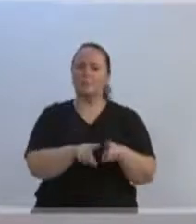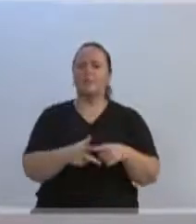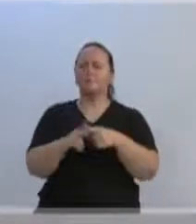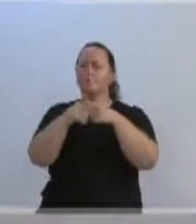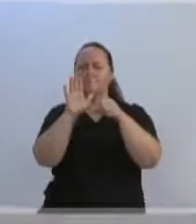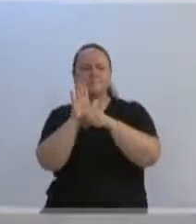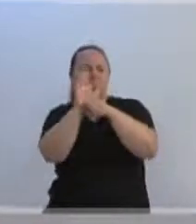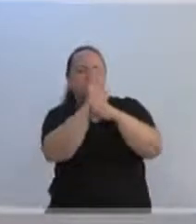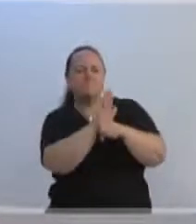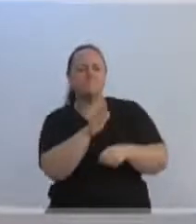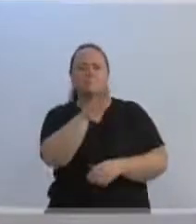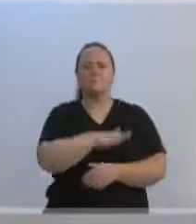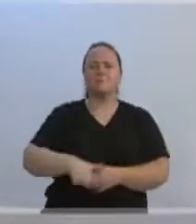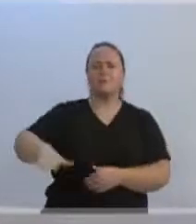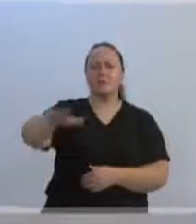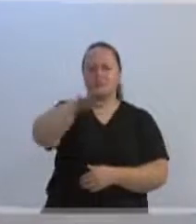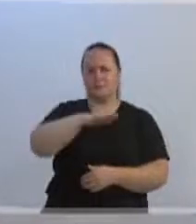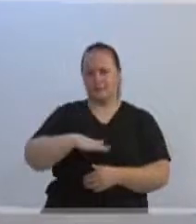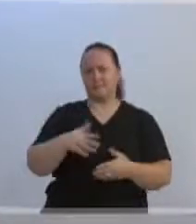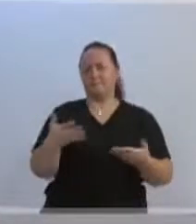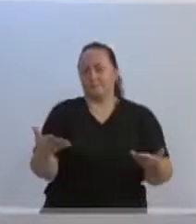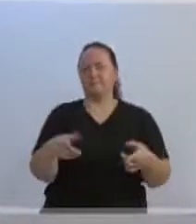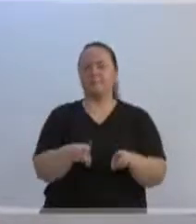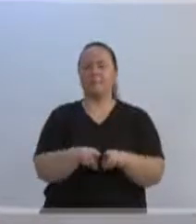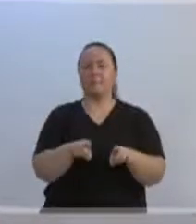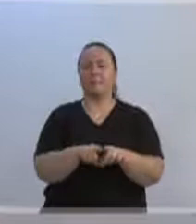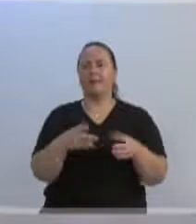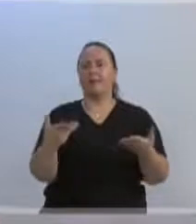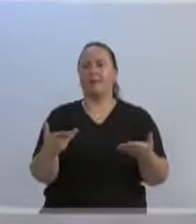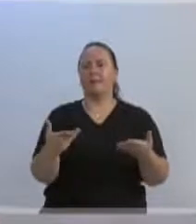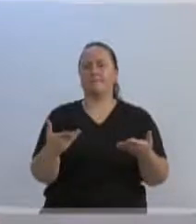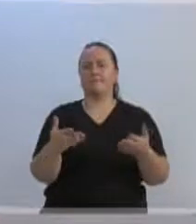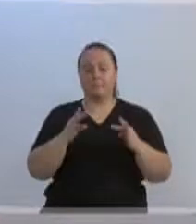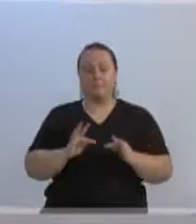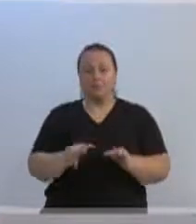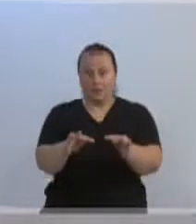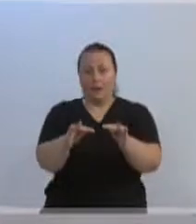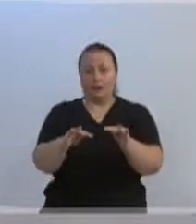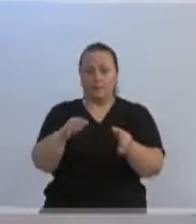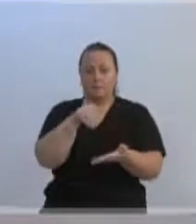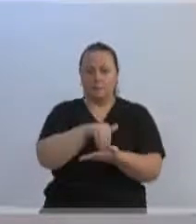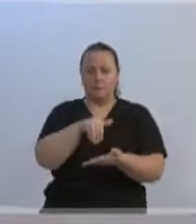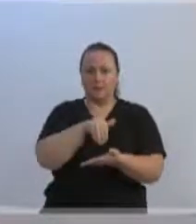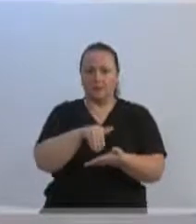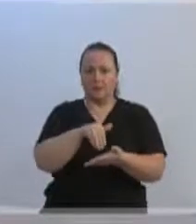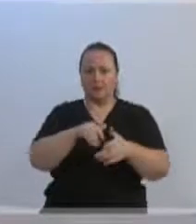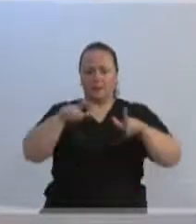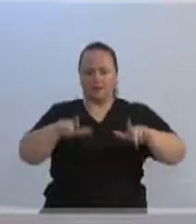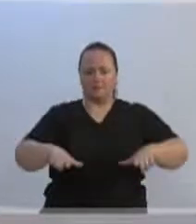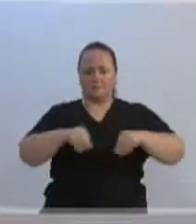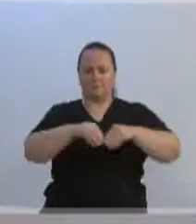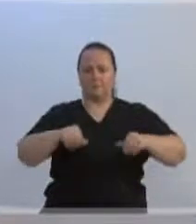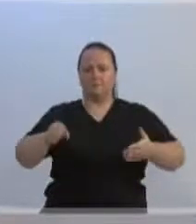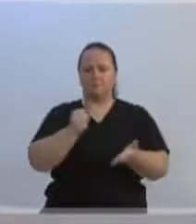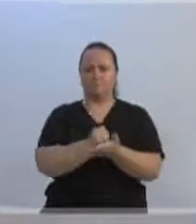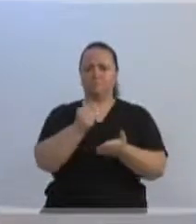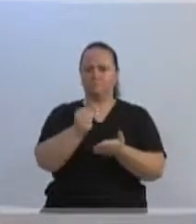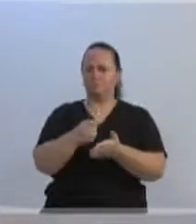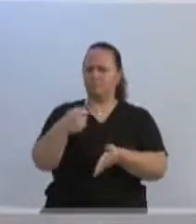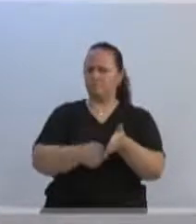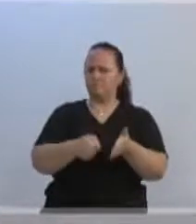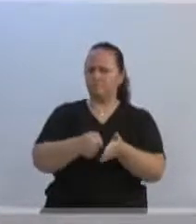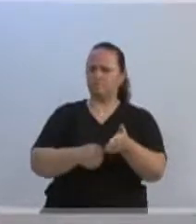áreas a estrutura também tecnicamente bem tecnicamente a secretaria de regularização fundiária faz ela dar resultados e cobra